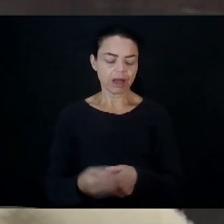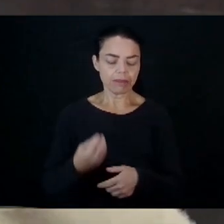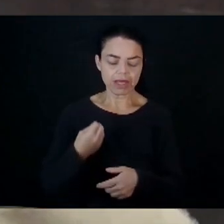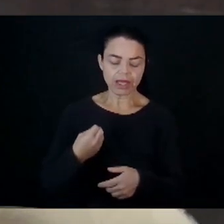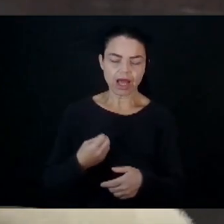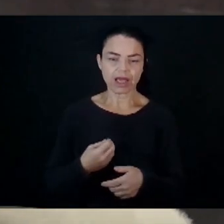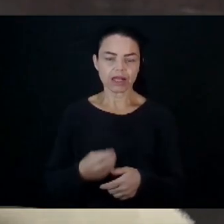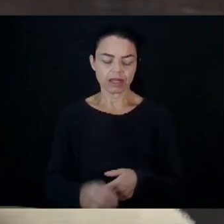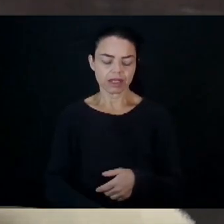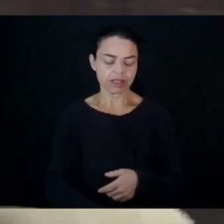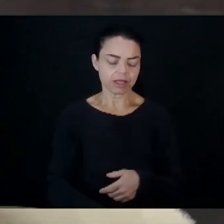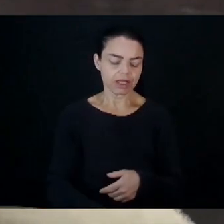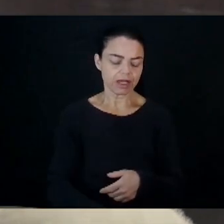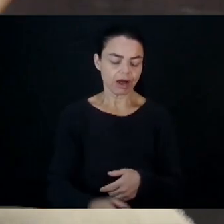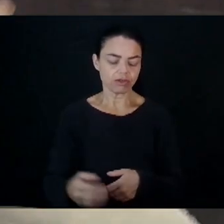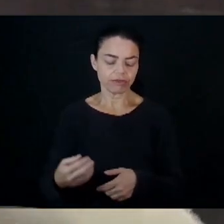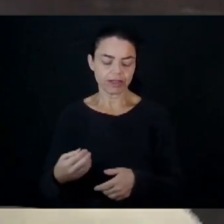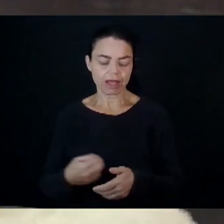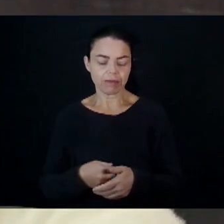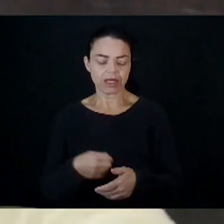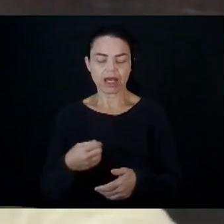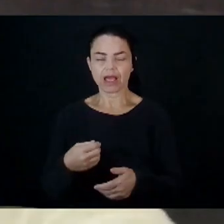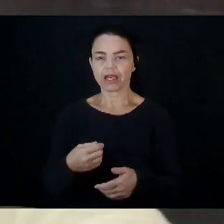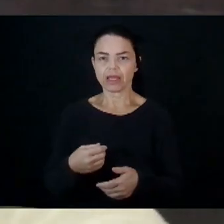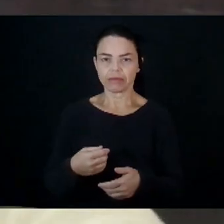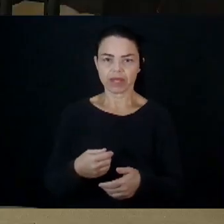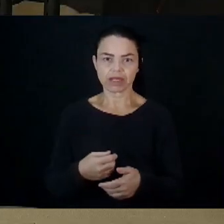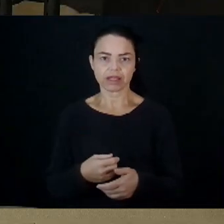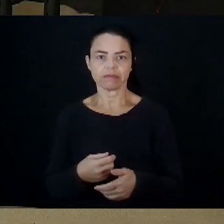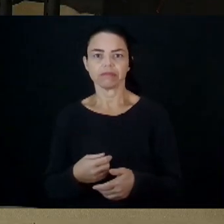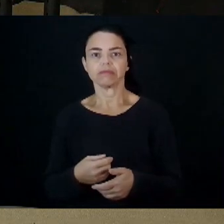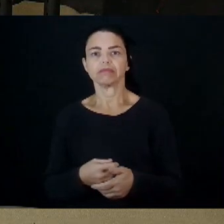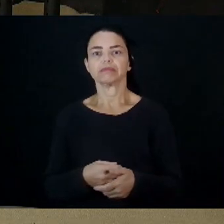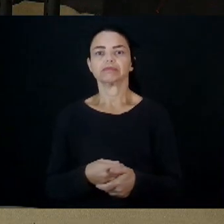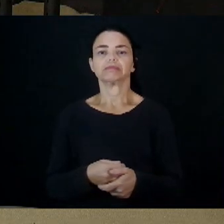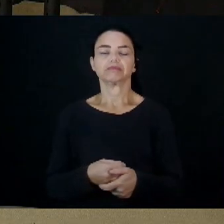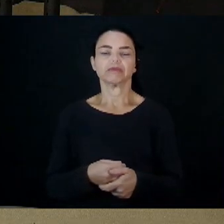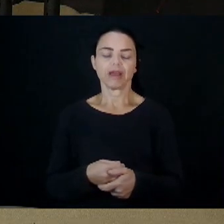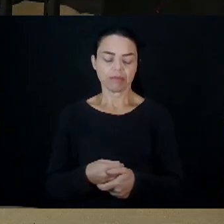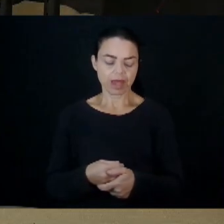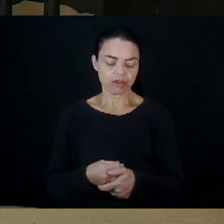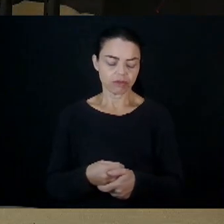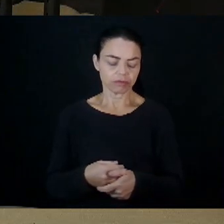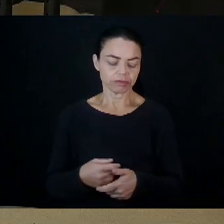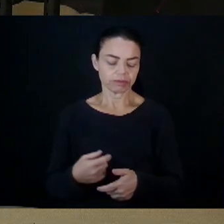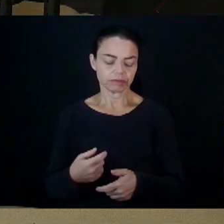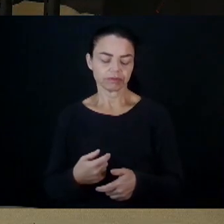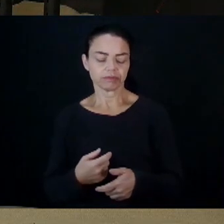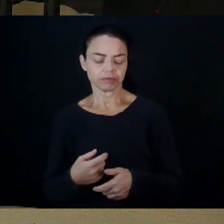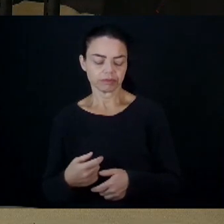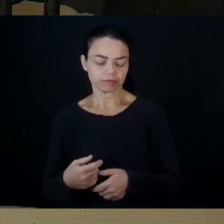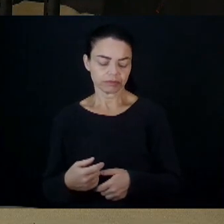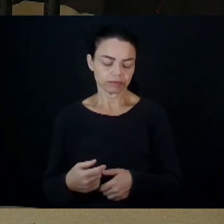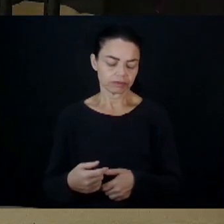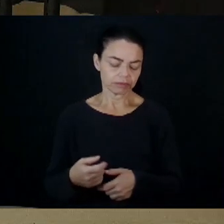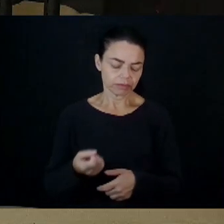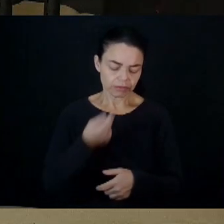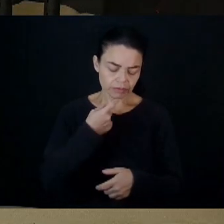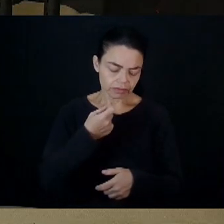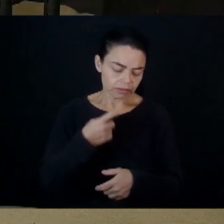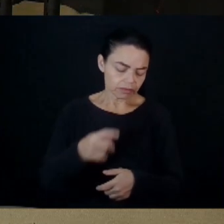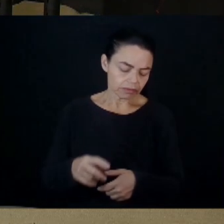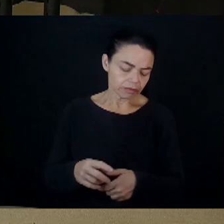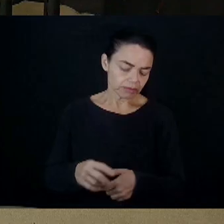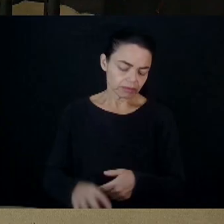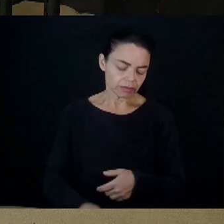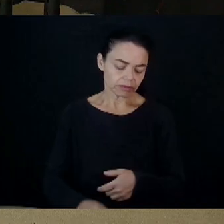fato efetivo, né, Fabiana? Sim. Vamos lá, pode nos explicar, doutora? Tem um remedinho, então, as vitaminas,